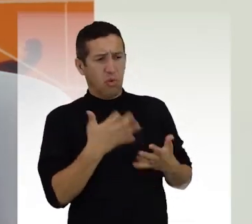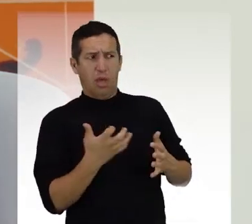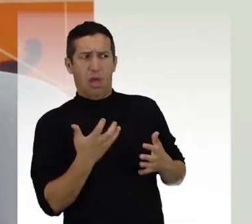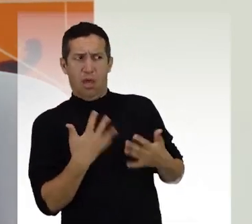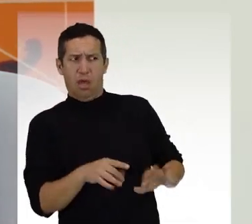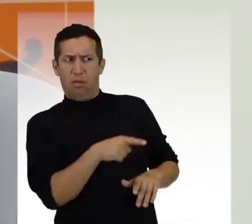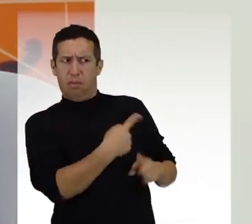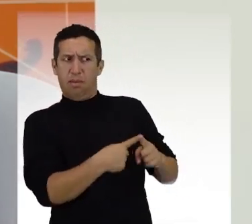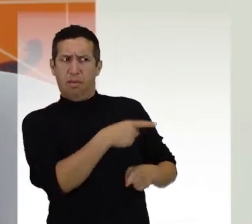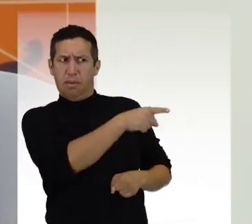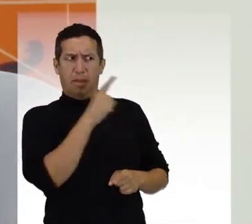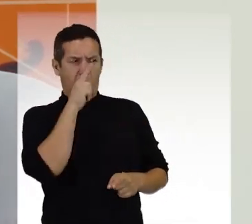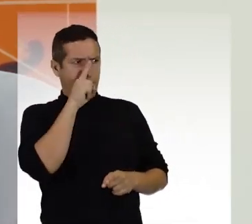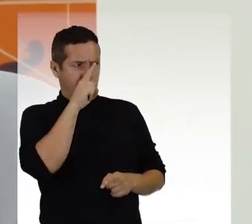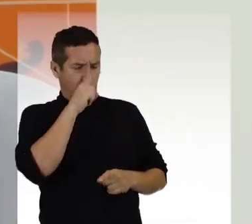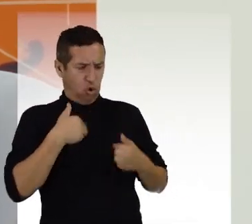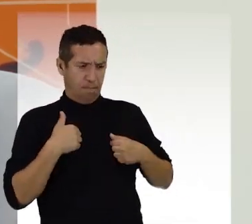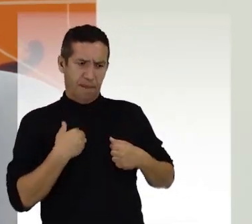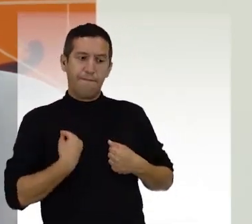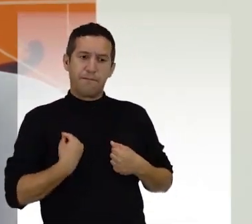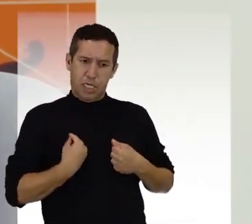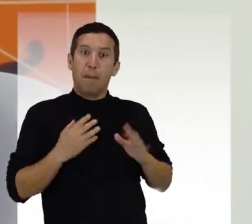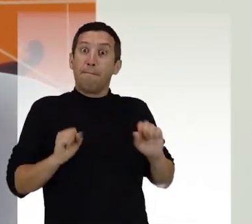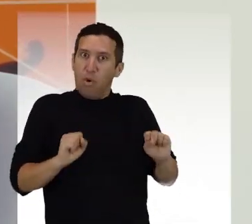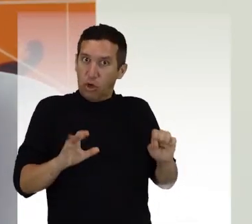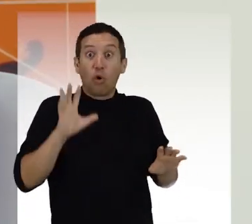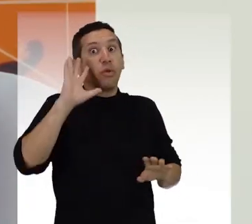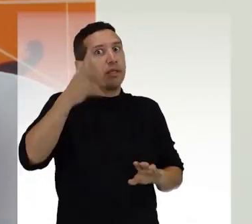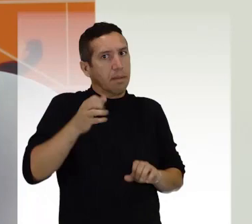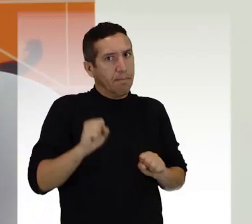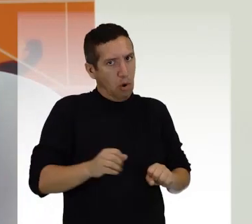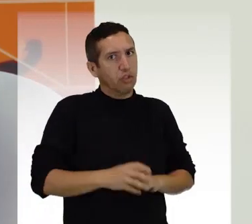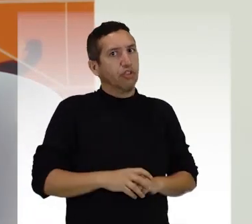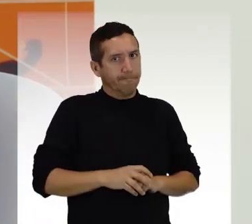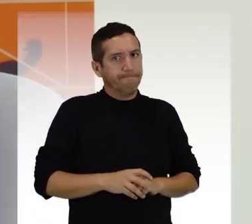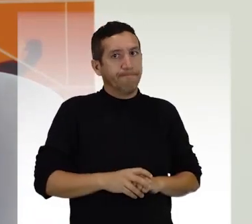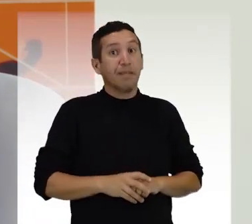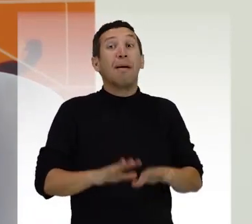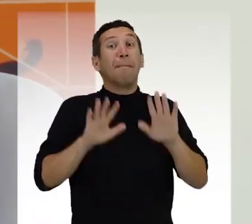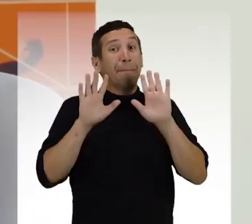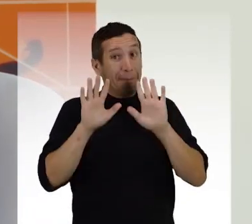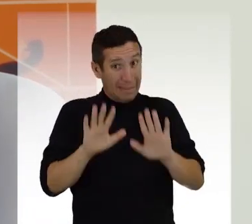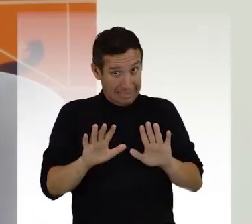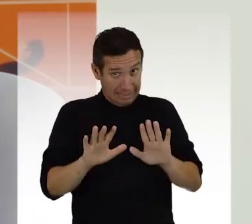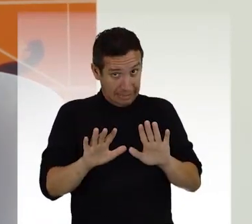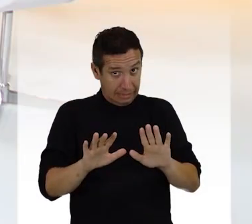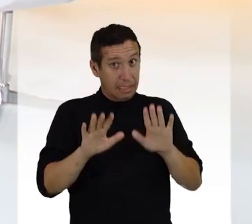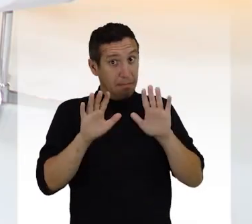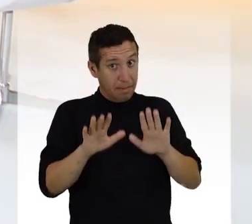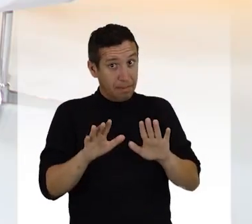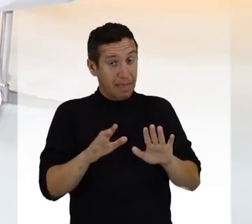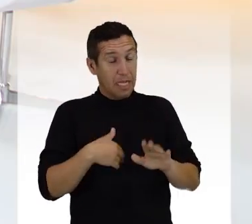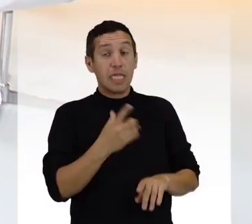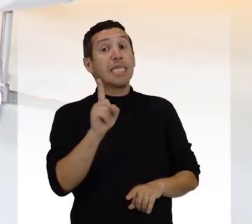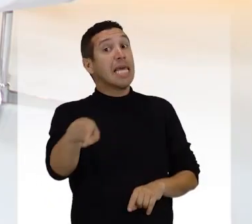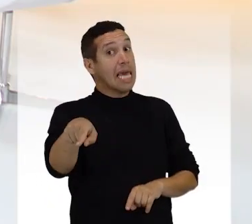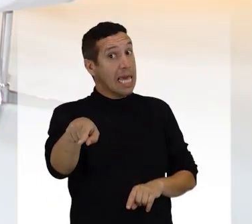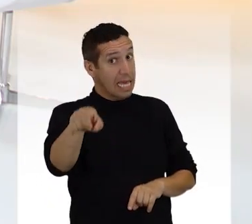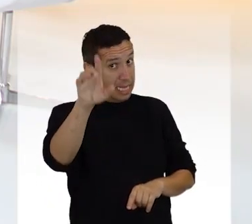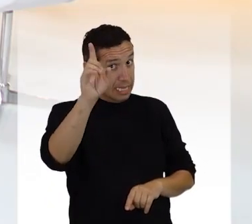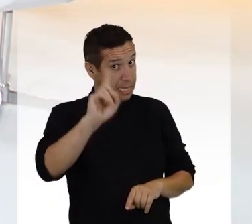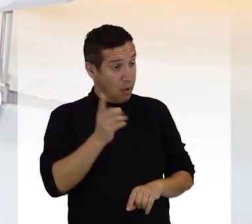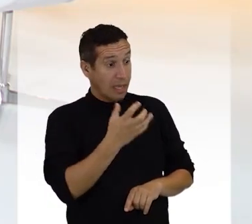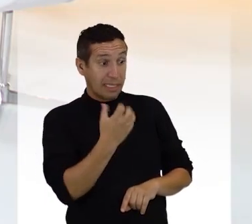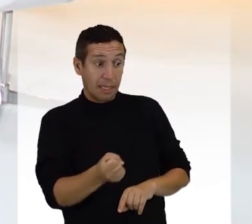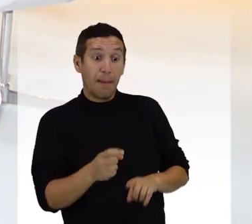recusa. O trabalhador pode se recusar a trabalhar se o risco à vida dele é presente naquela